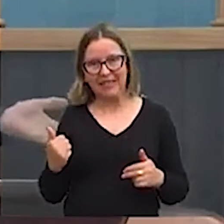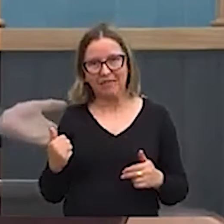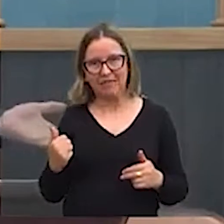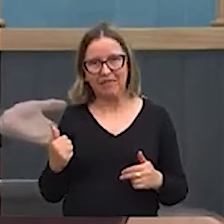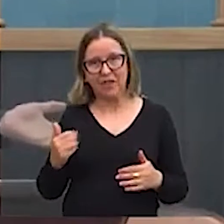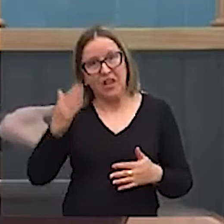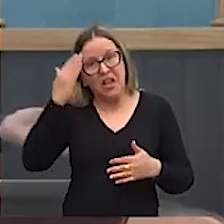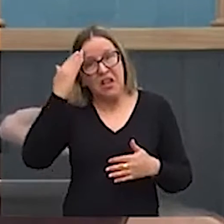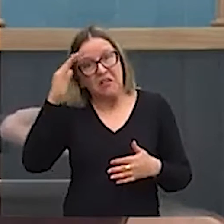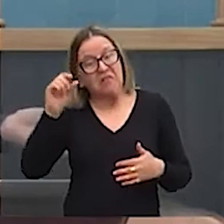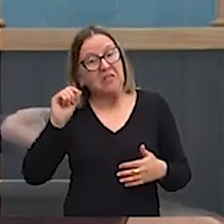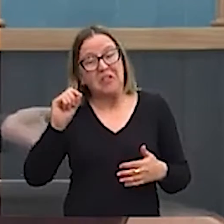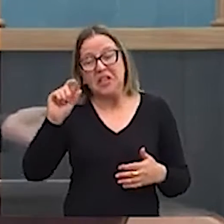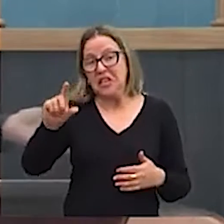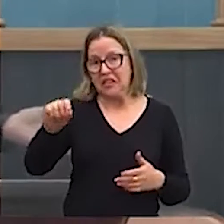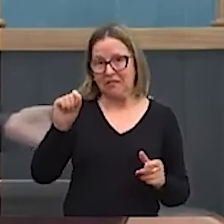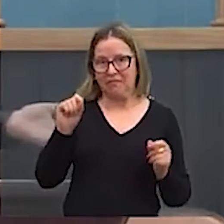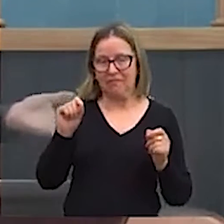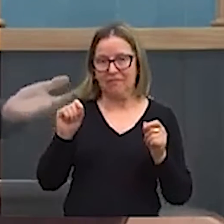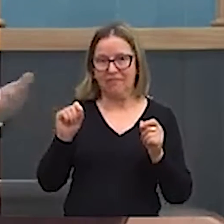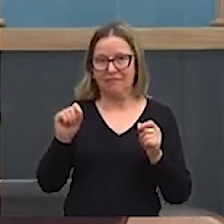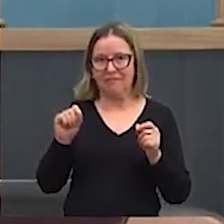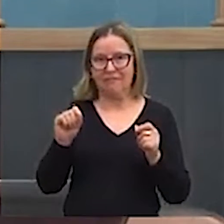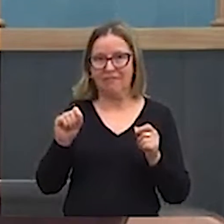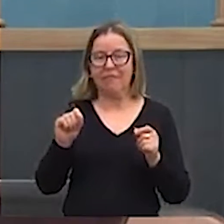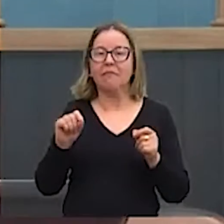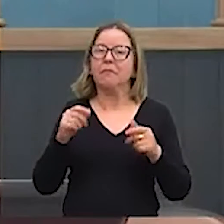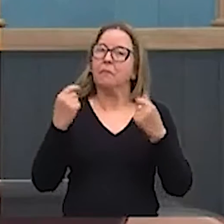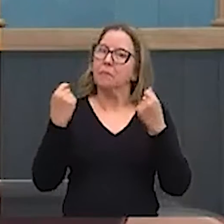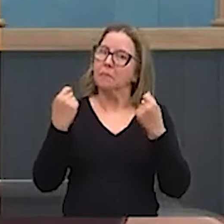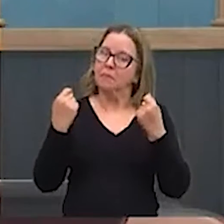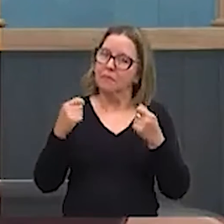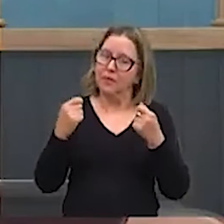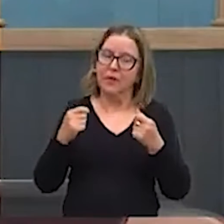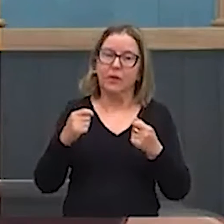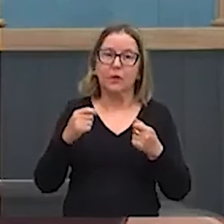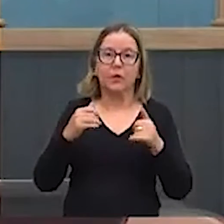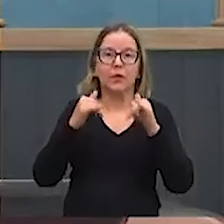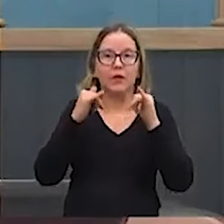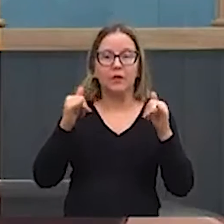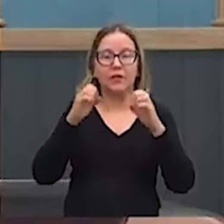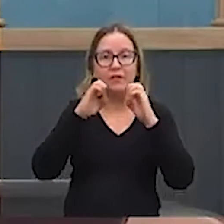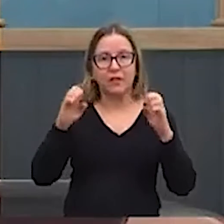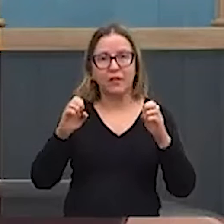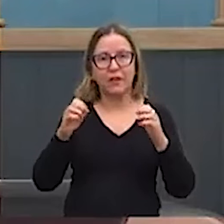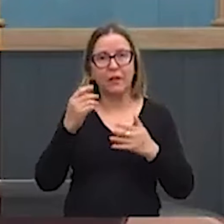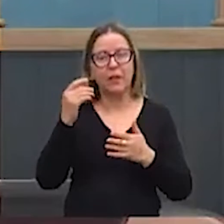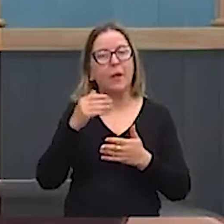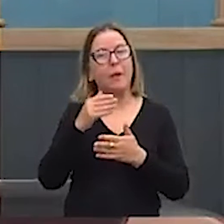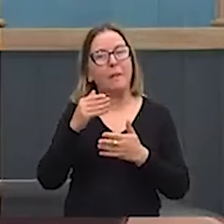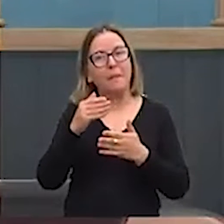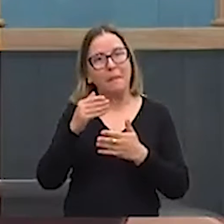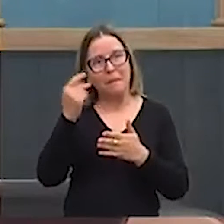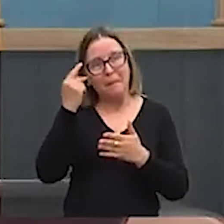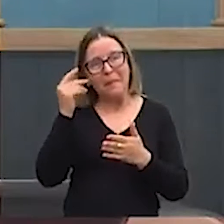pregar o evangelho a toda criatura. Eu tenho que pregar o evangelho para que todo aquele que nele crê